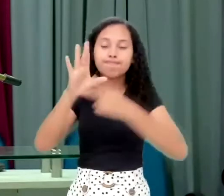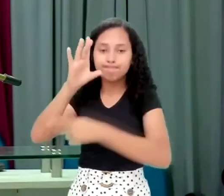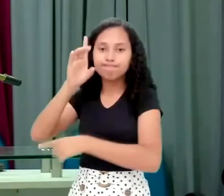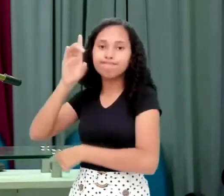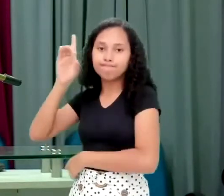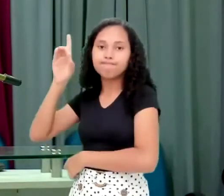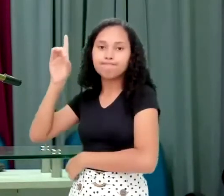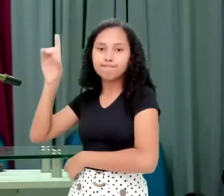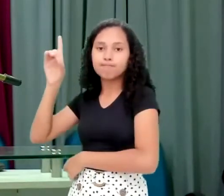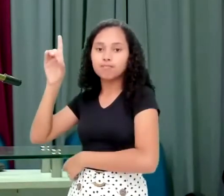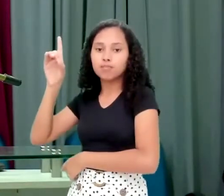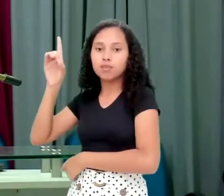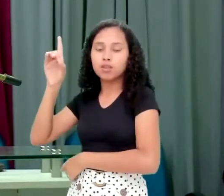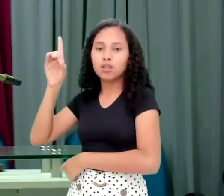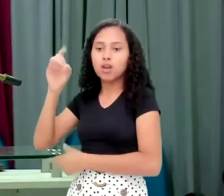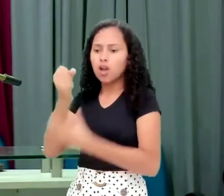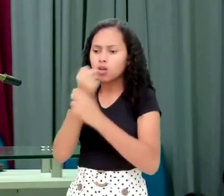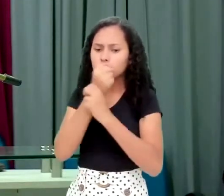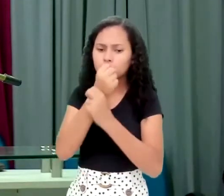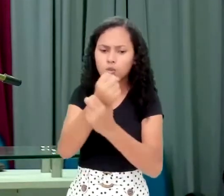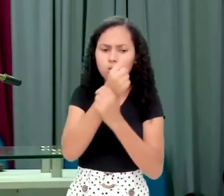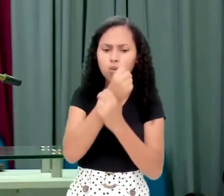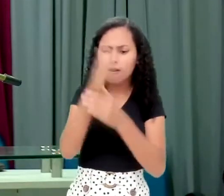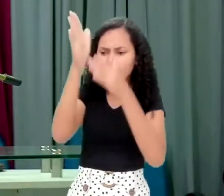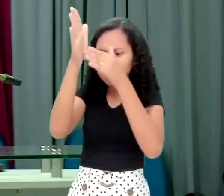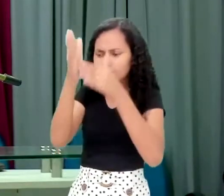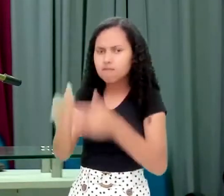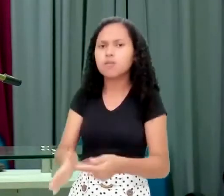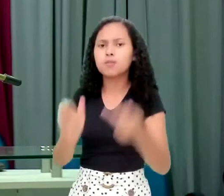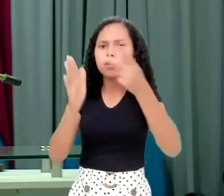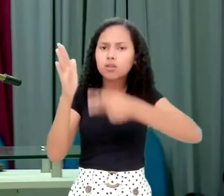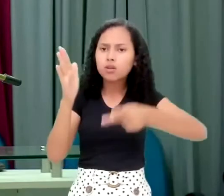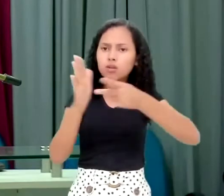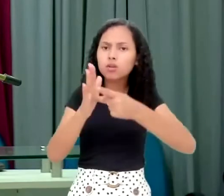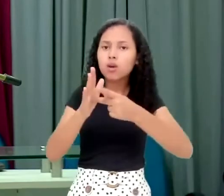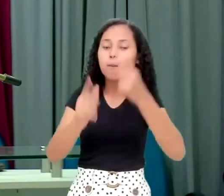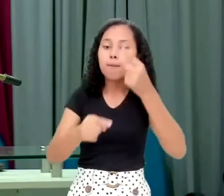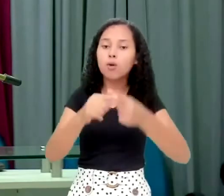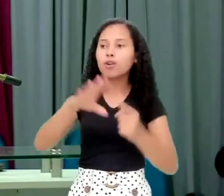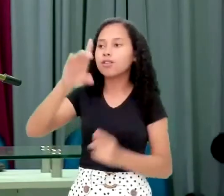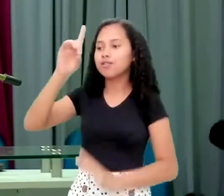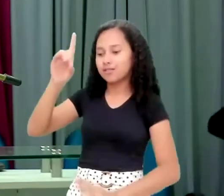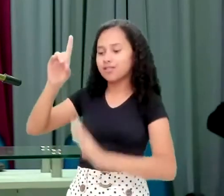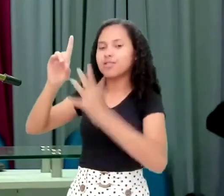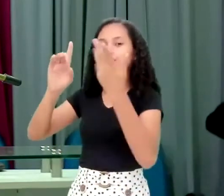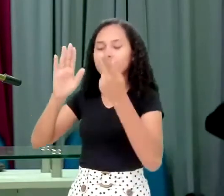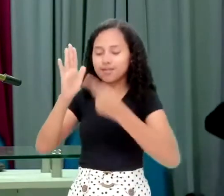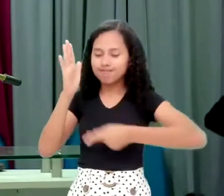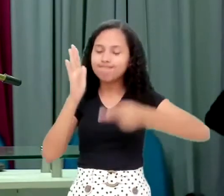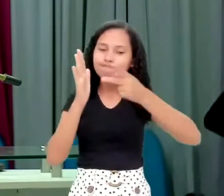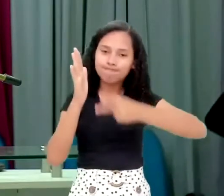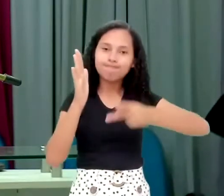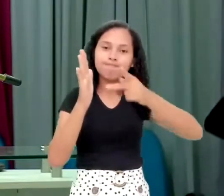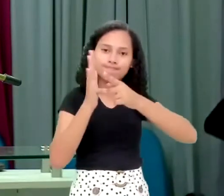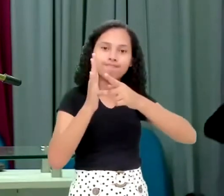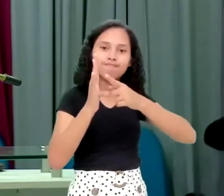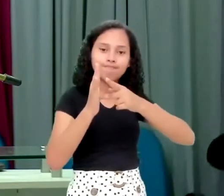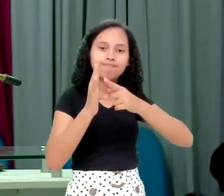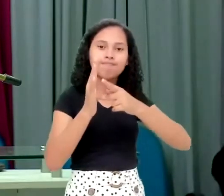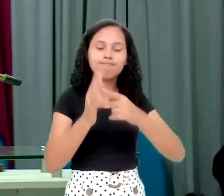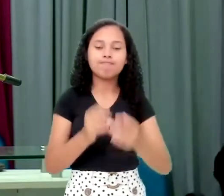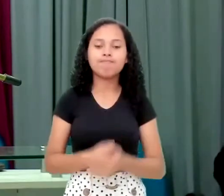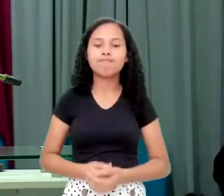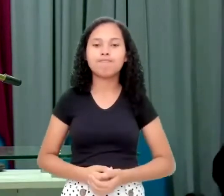aleluia. Assegure-se delas, porque o Senhor cumpre a sua promessa, louvado seja o nome do